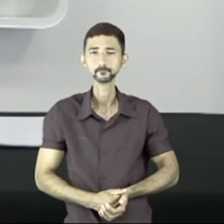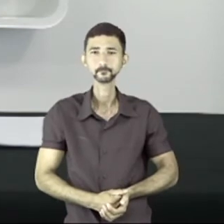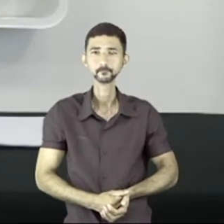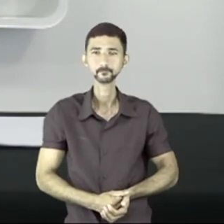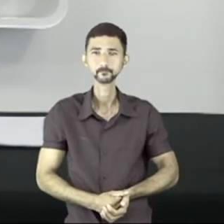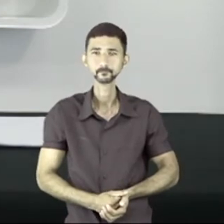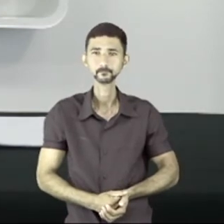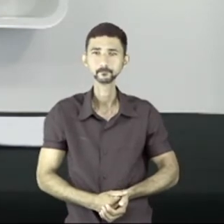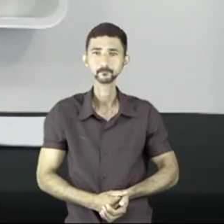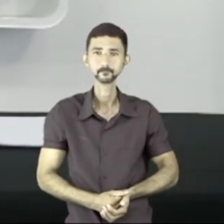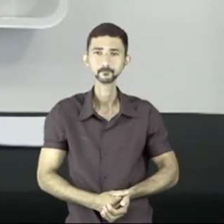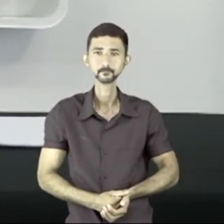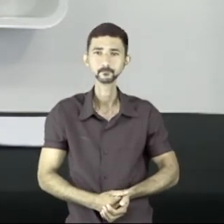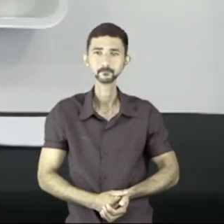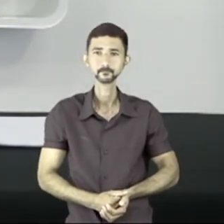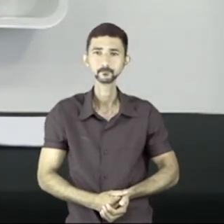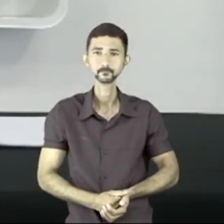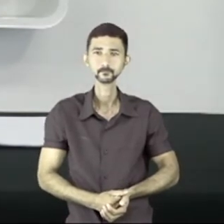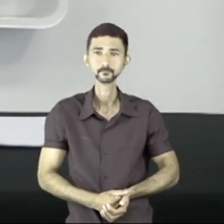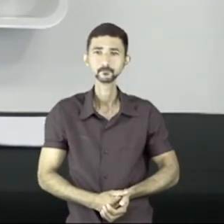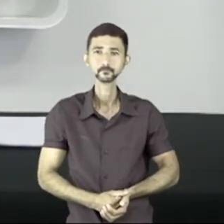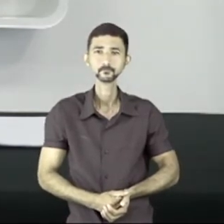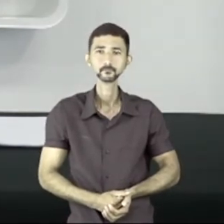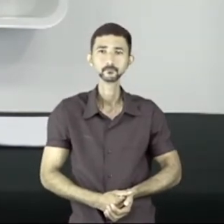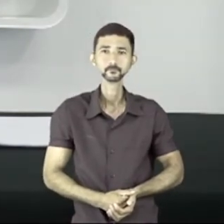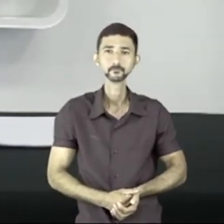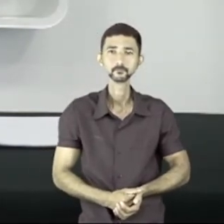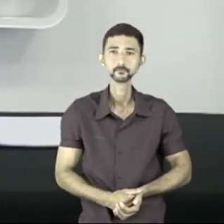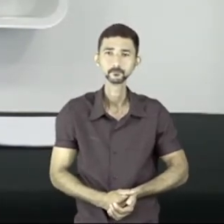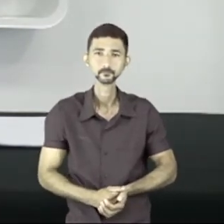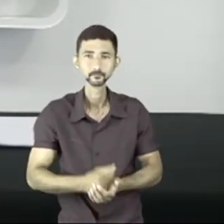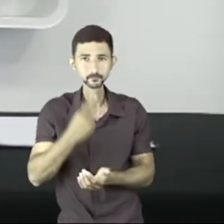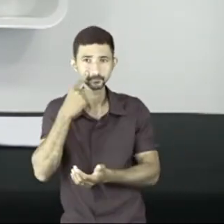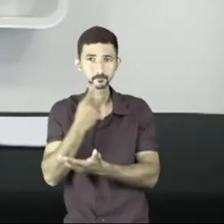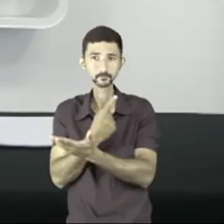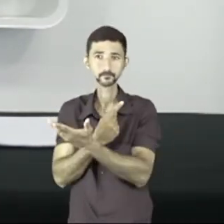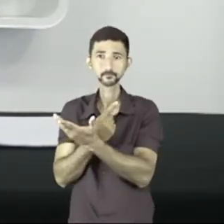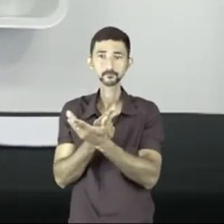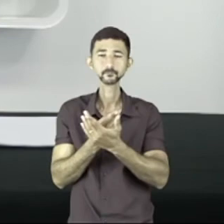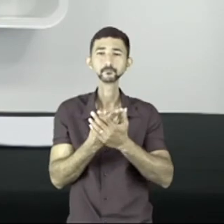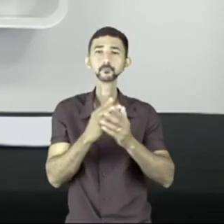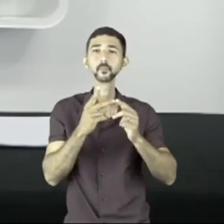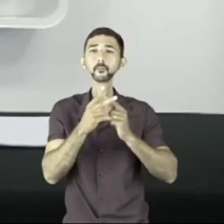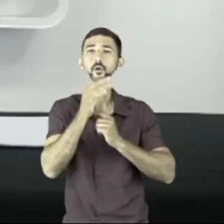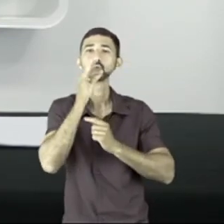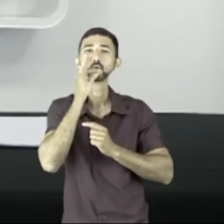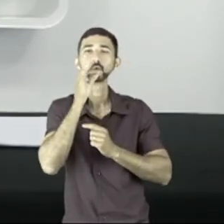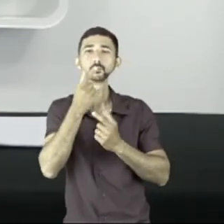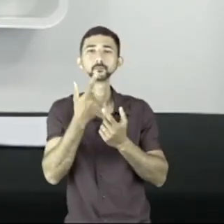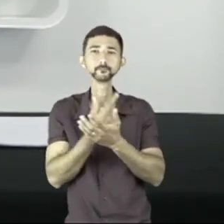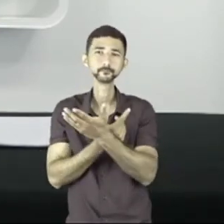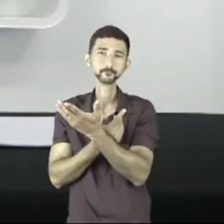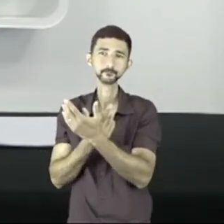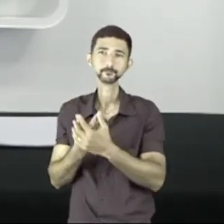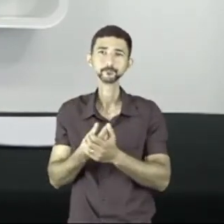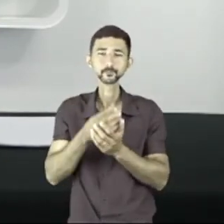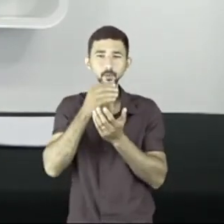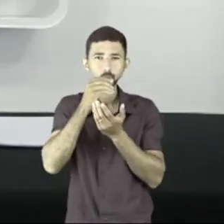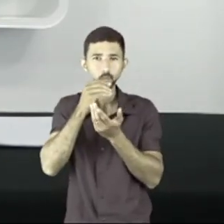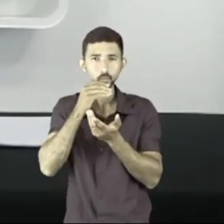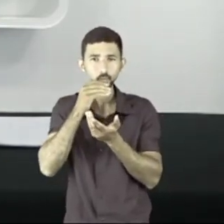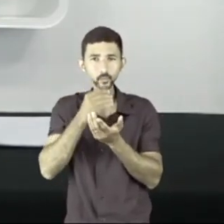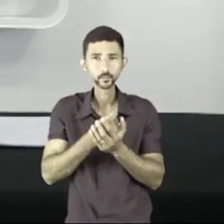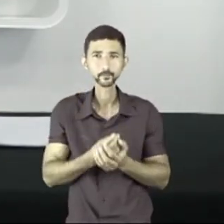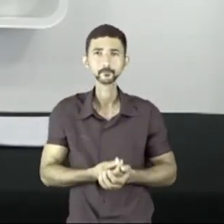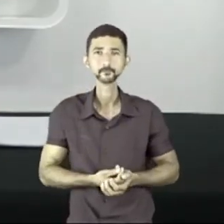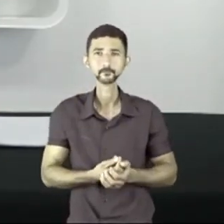Então olha só, você vai ver que o papel ele vai ficar em formato de um canudo, ó. Olha aqui o formato do